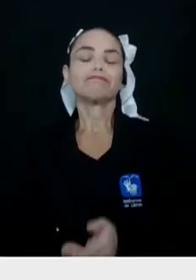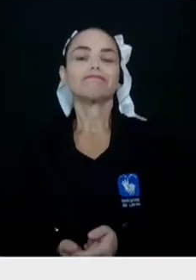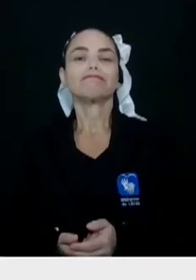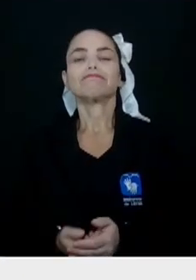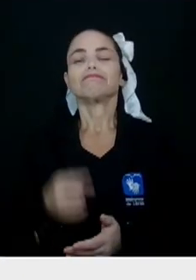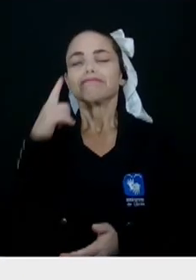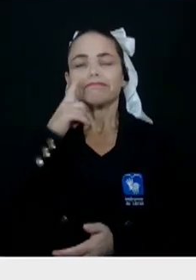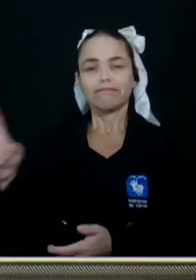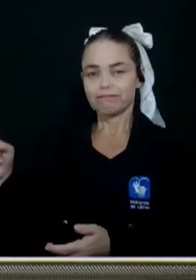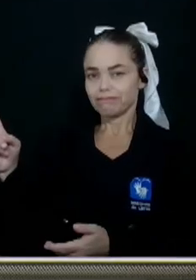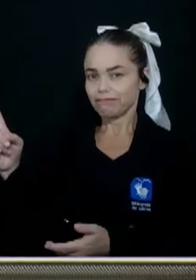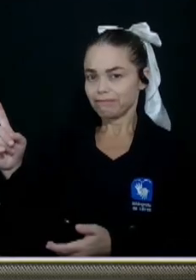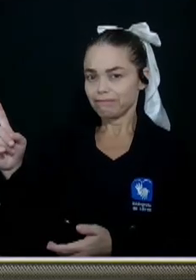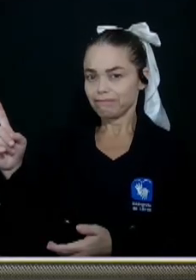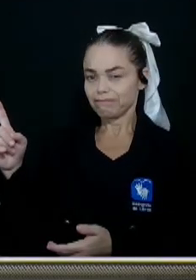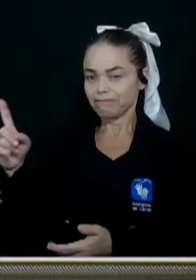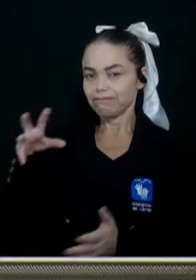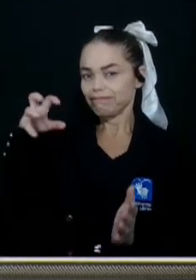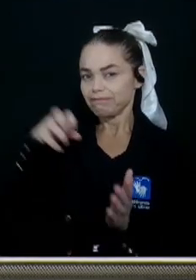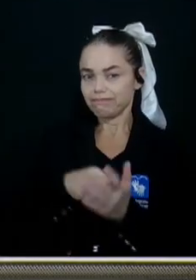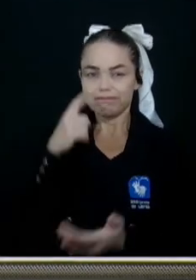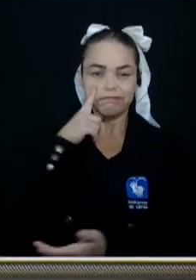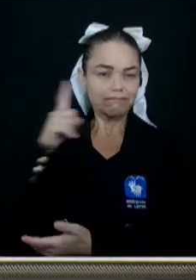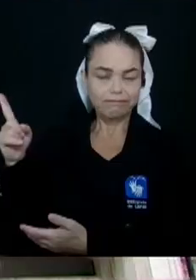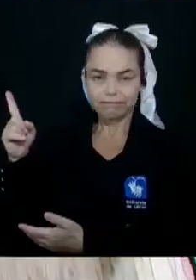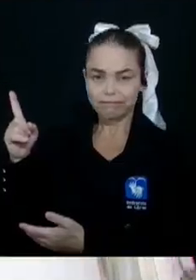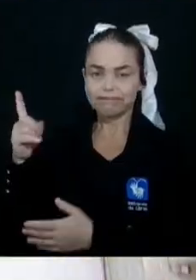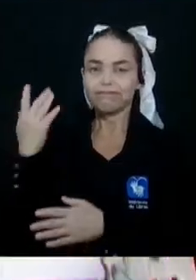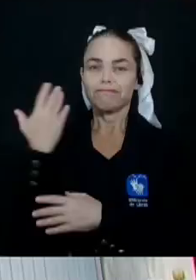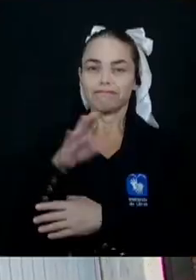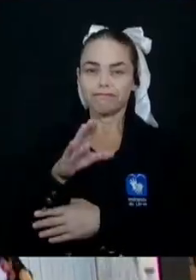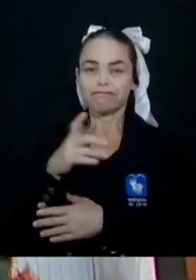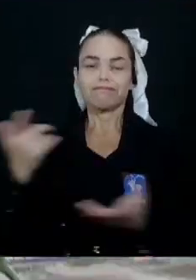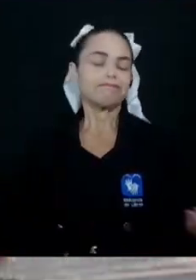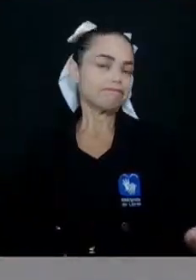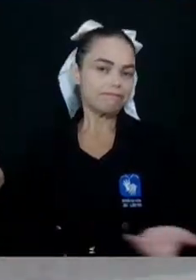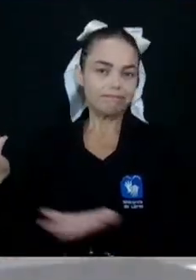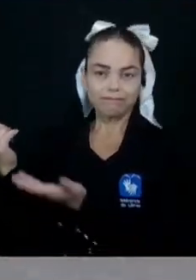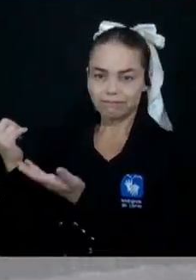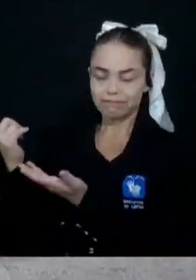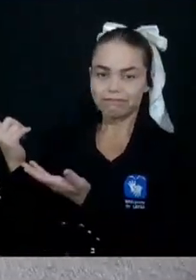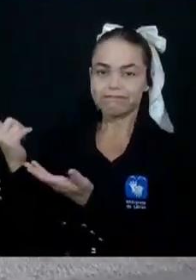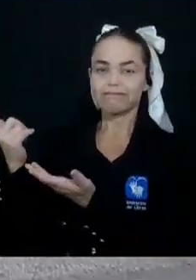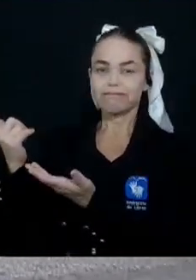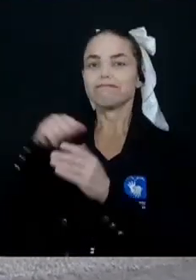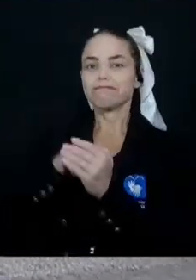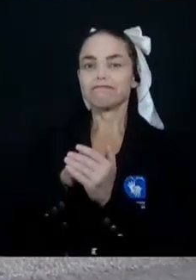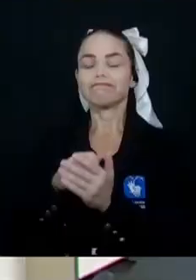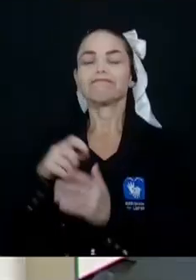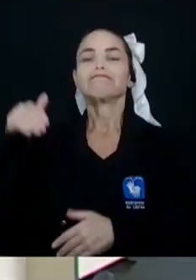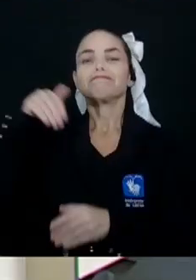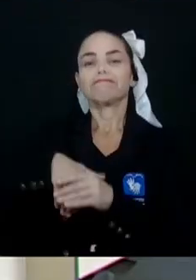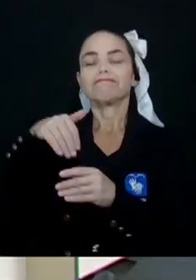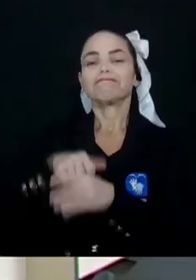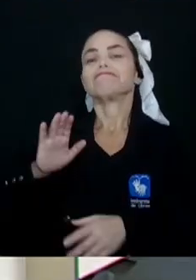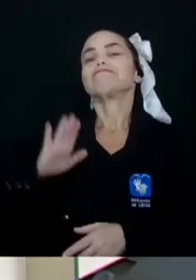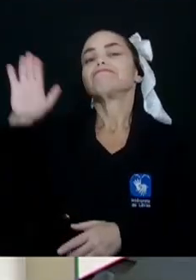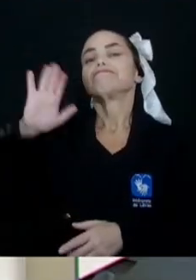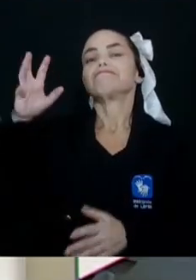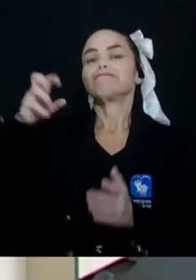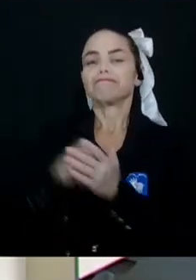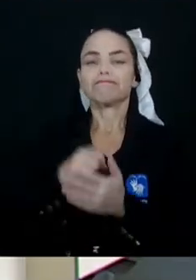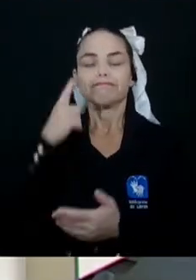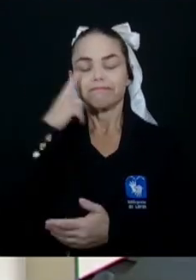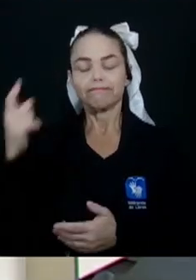de inscrição, que será encaminhado diretamente para o cartório eleitoral onde o candidato é inscrito. Ele pode